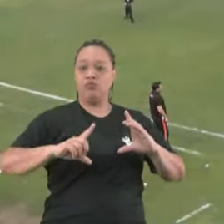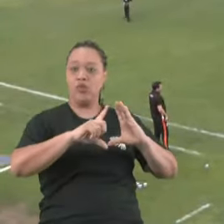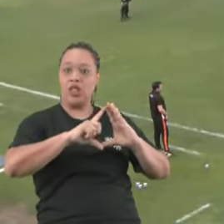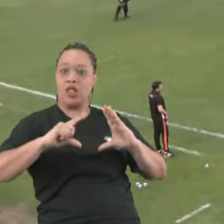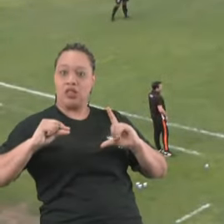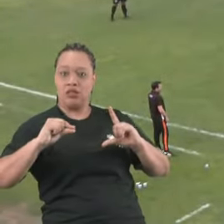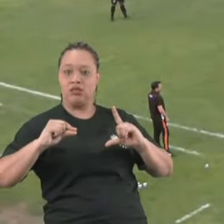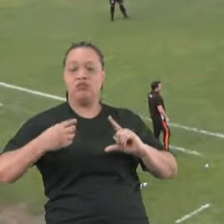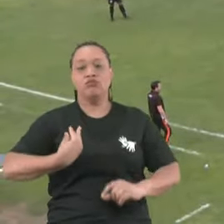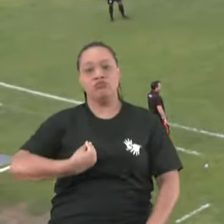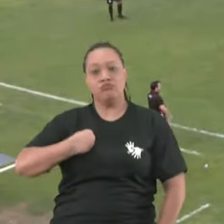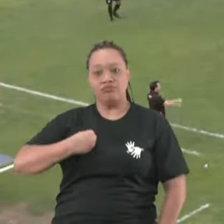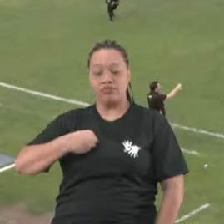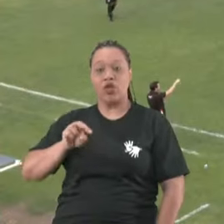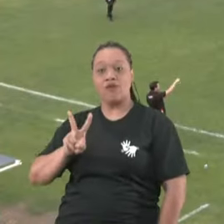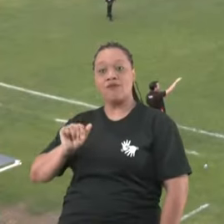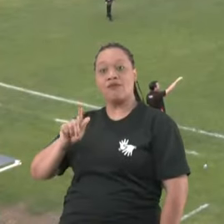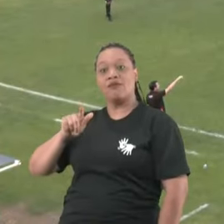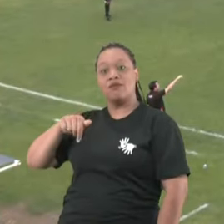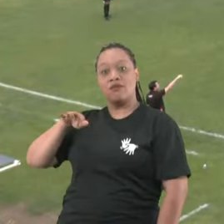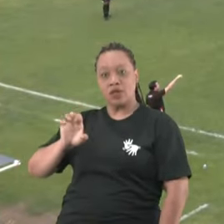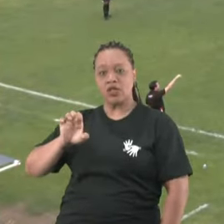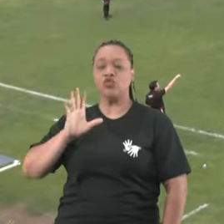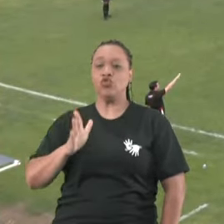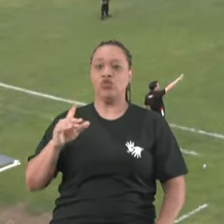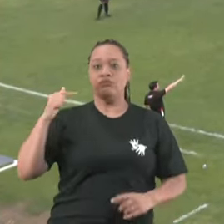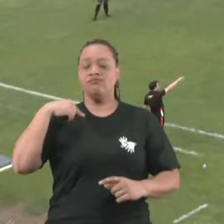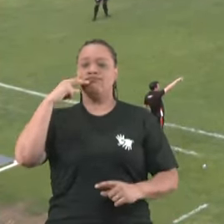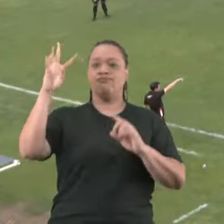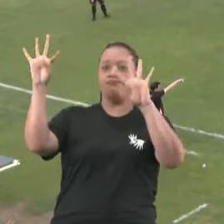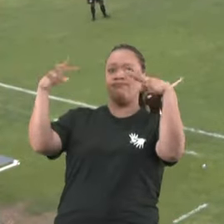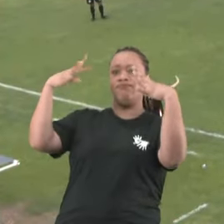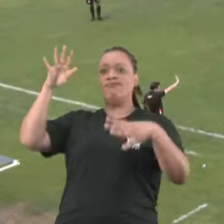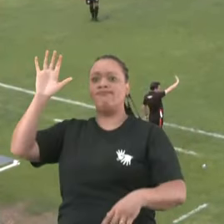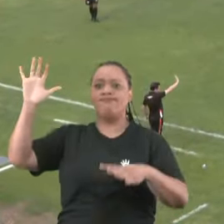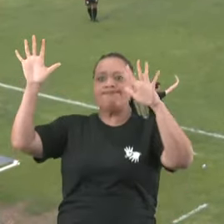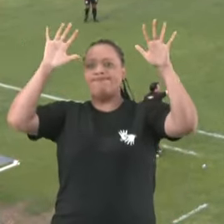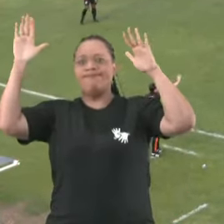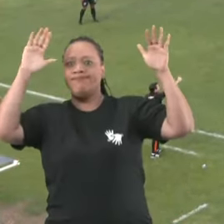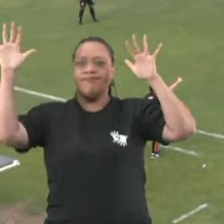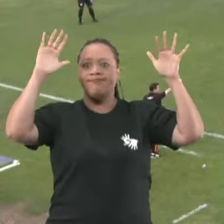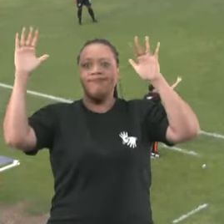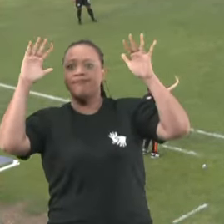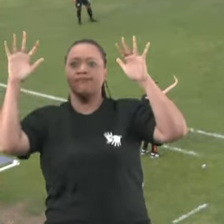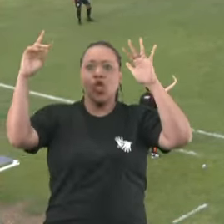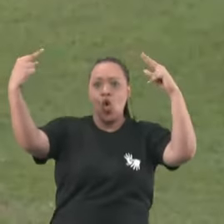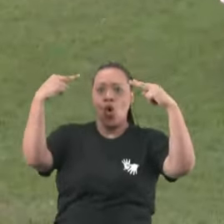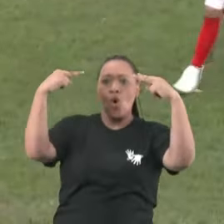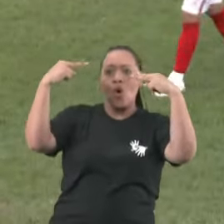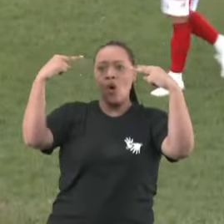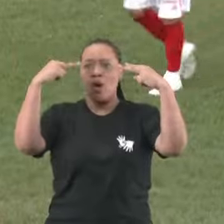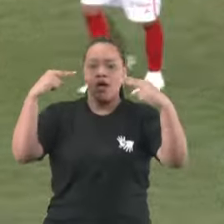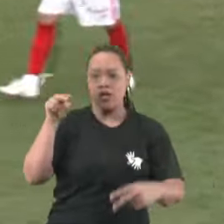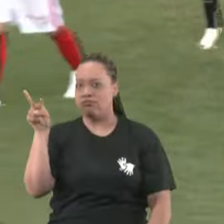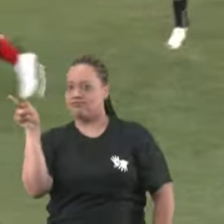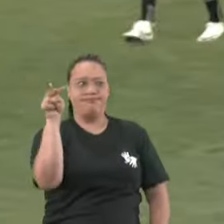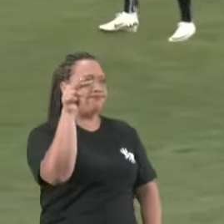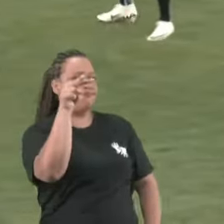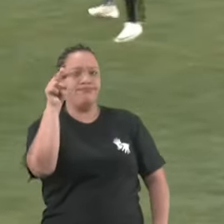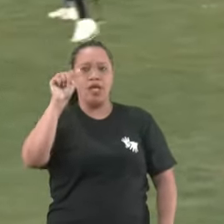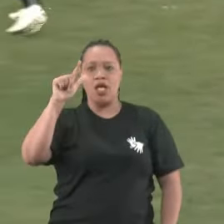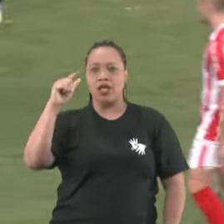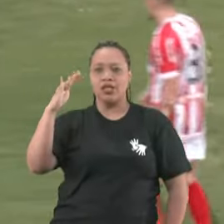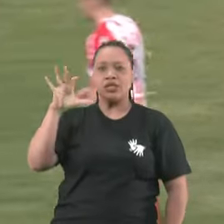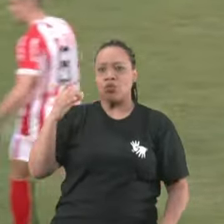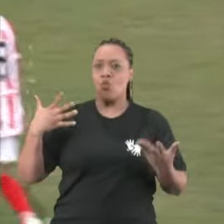E o Wagner, pela vez primeira, já chama a atenção de alguém. Esse alguém é o Anselmo Ramon. O Anselmo olha para ele e diz: ué, professor, o que foi